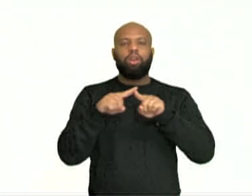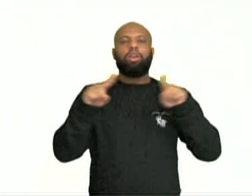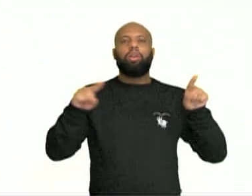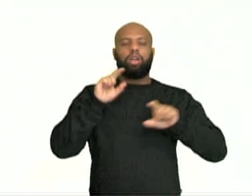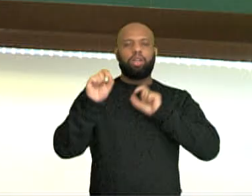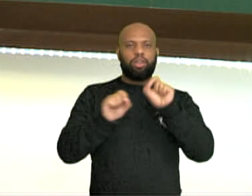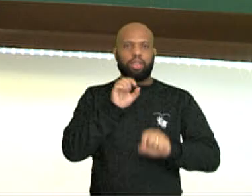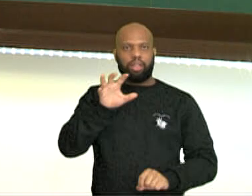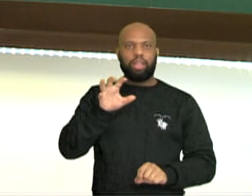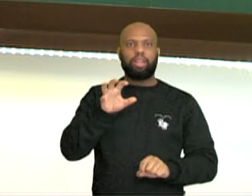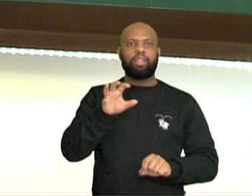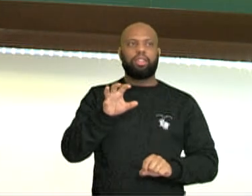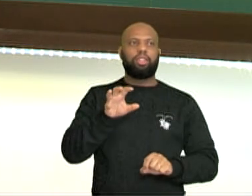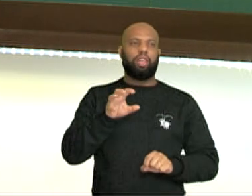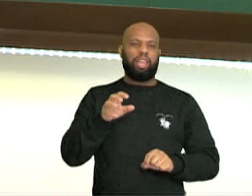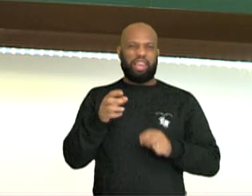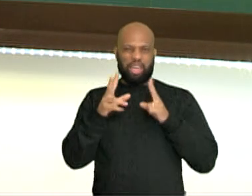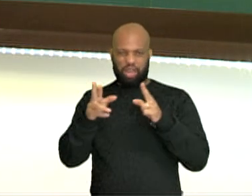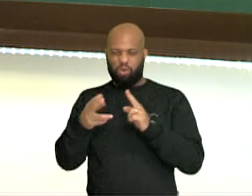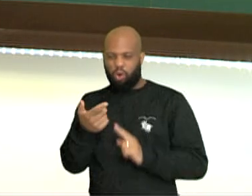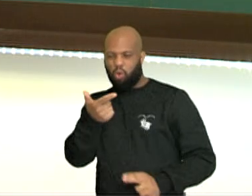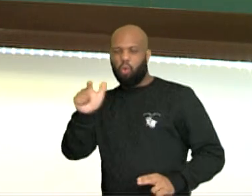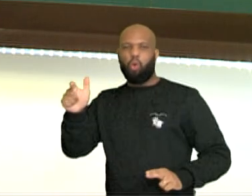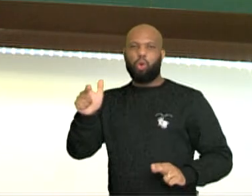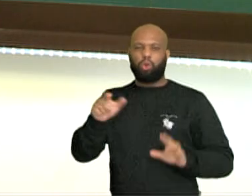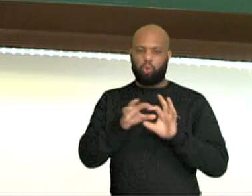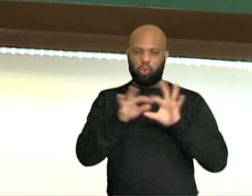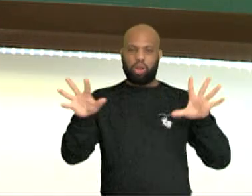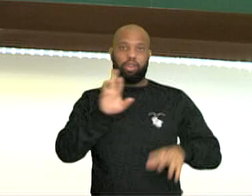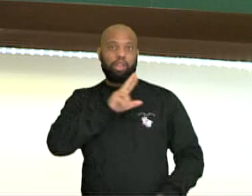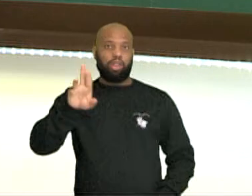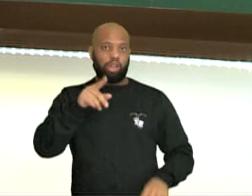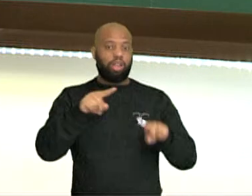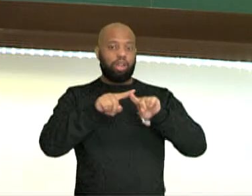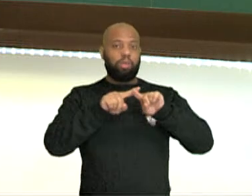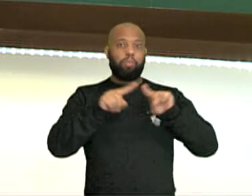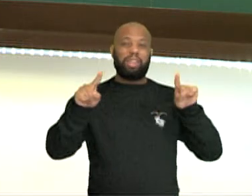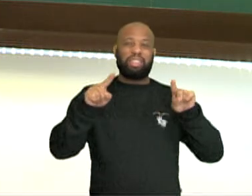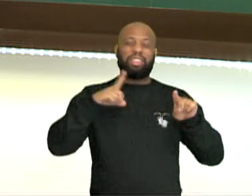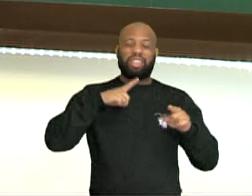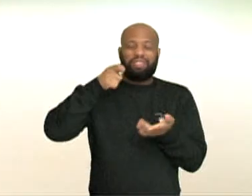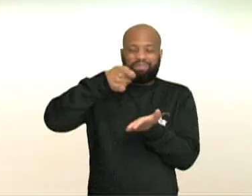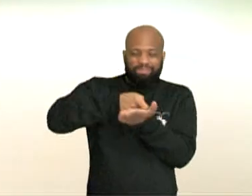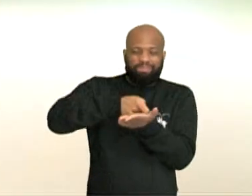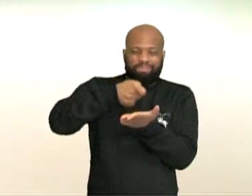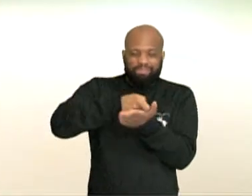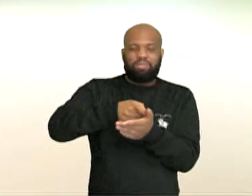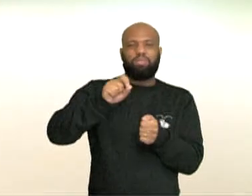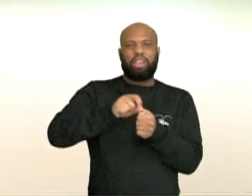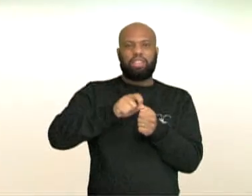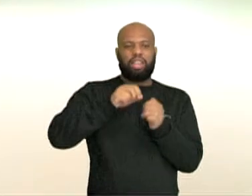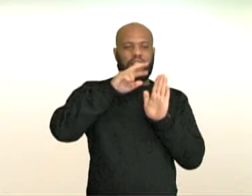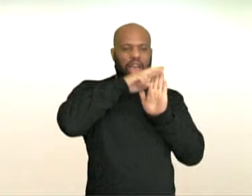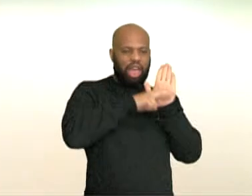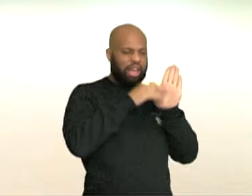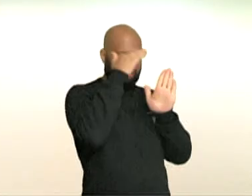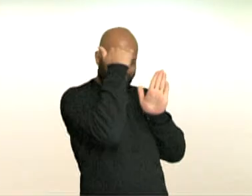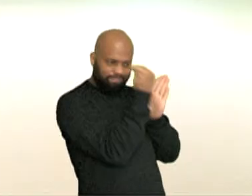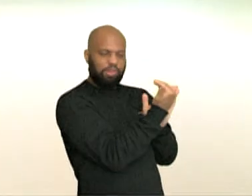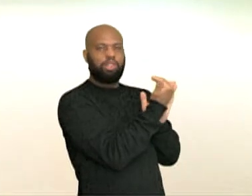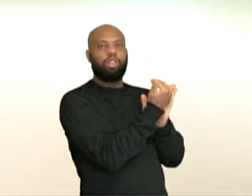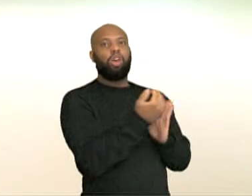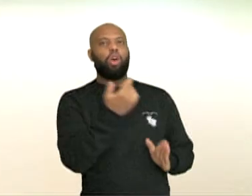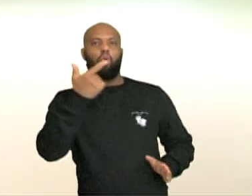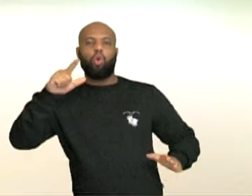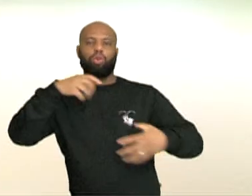método tão fluido como os outros métodos, pois tudo precisa ser feito com bastante rigor. Então, enquanto os outros métodos são mais